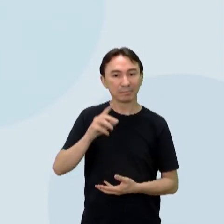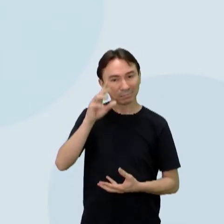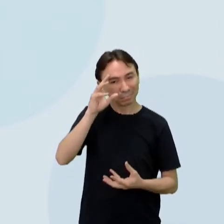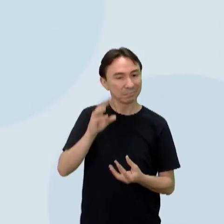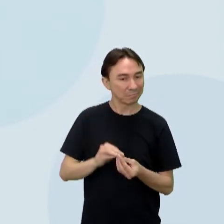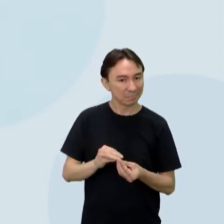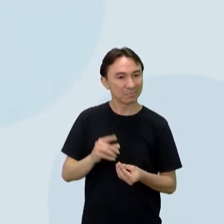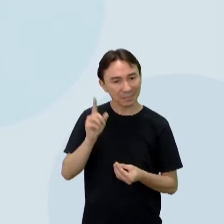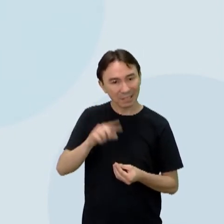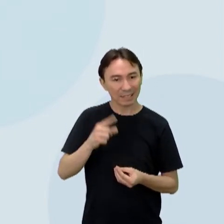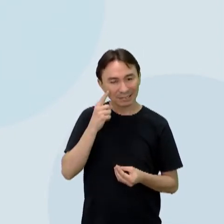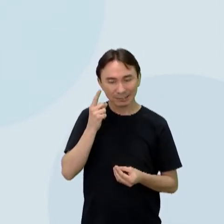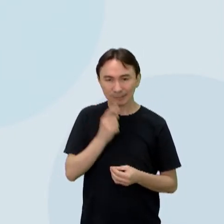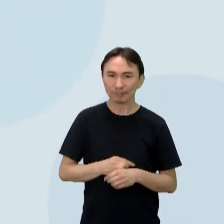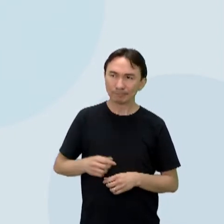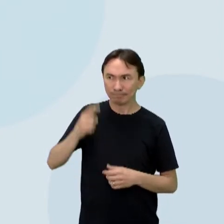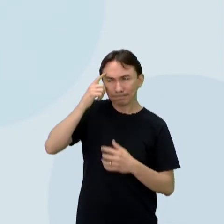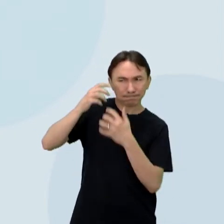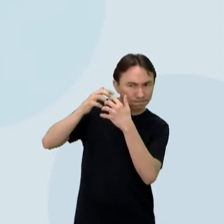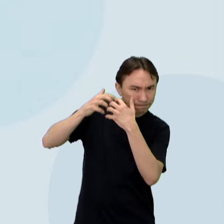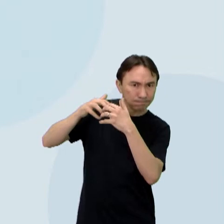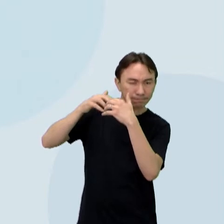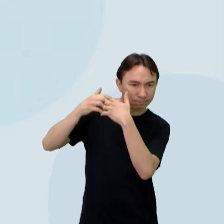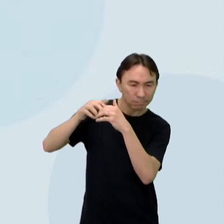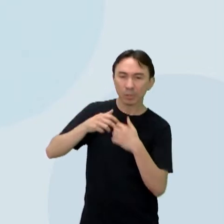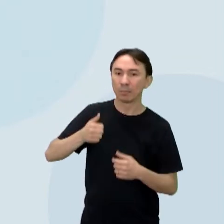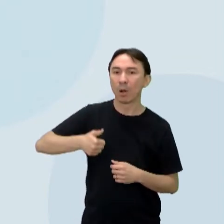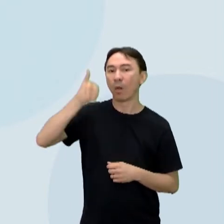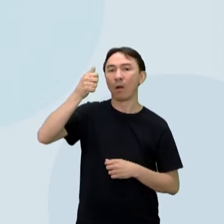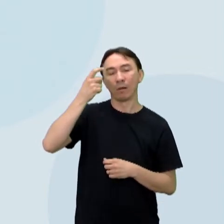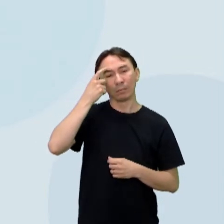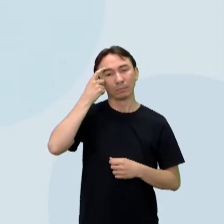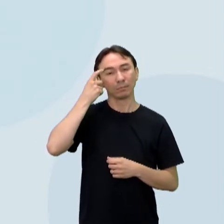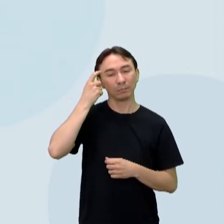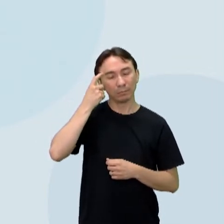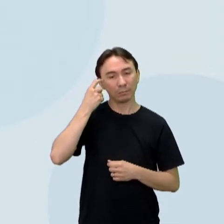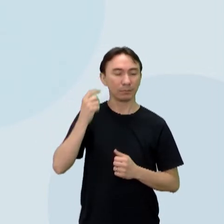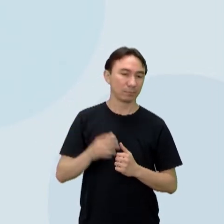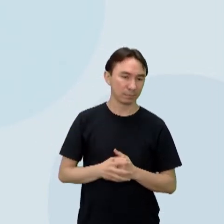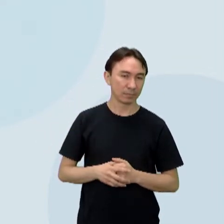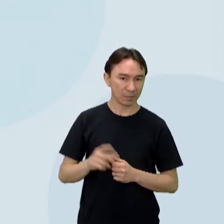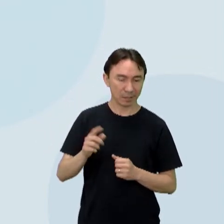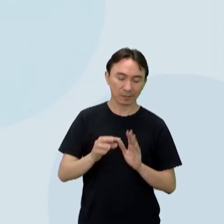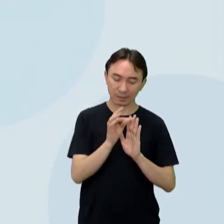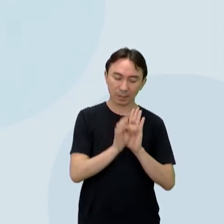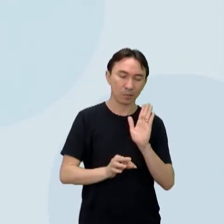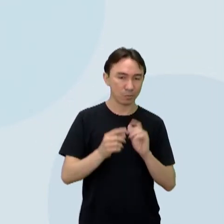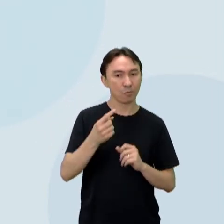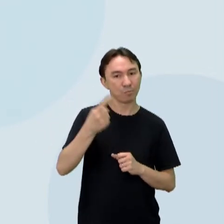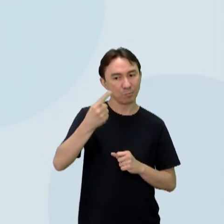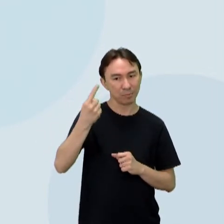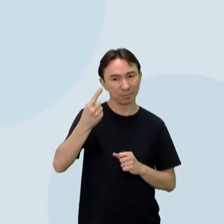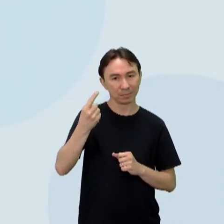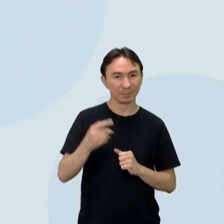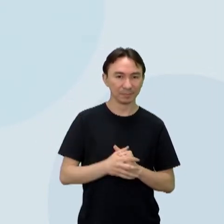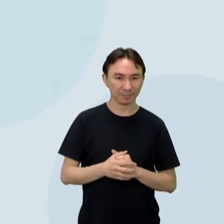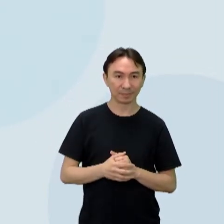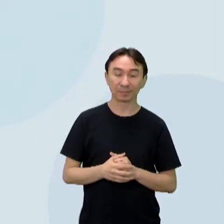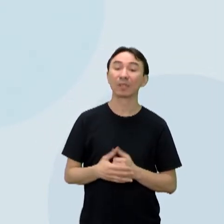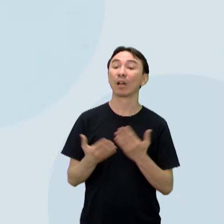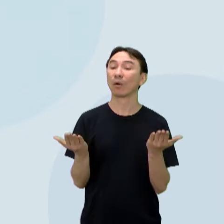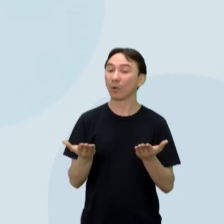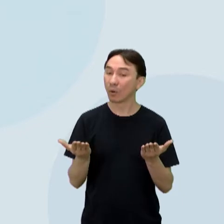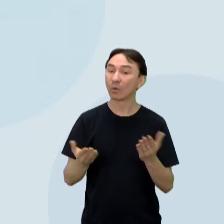capacitação intelectual. Então, isso é o primeiro texto, isso, certo? Eu vou agora